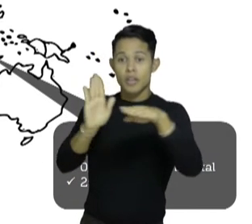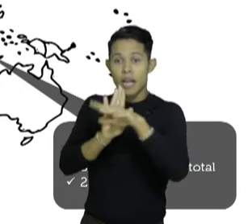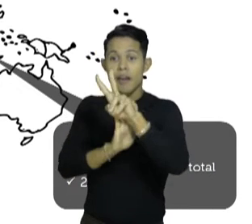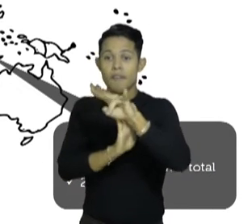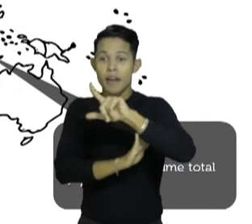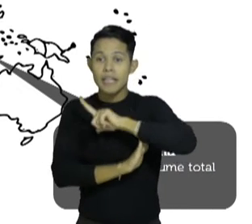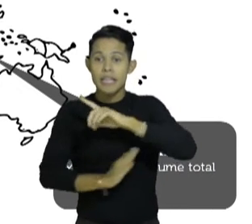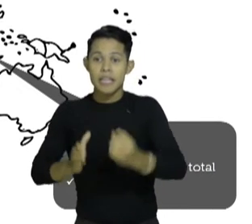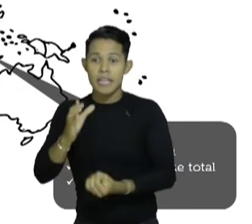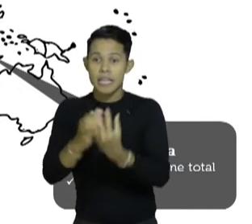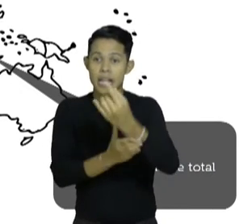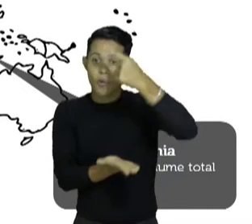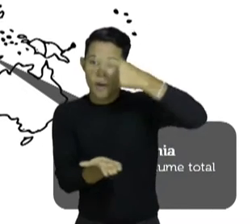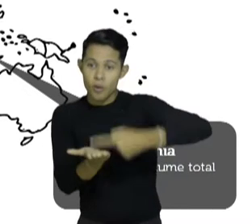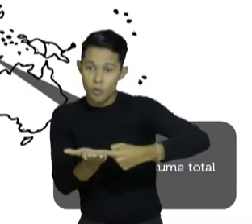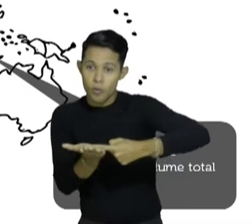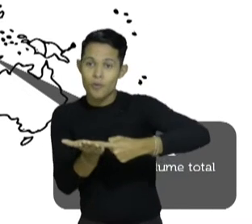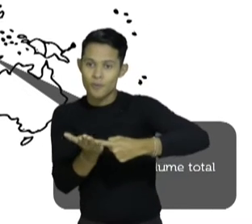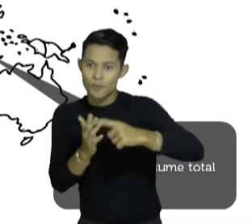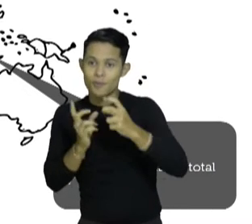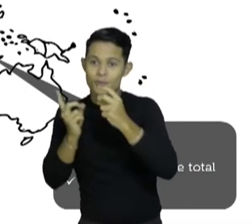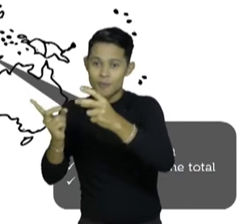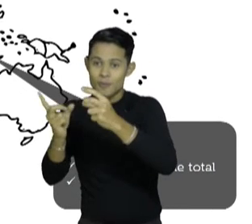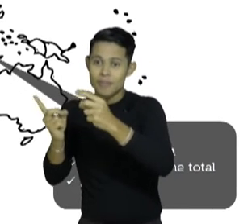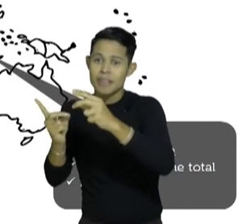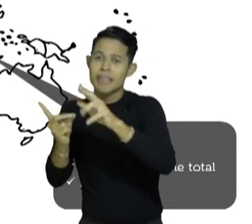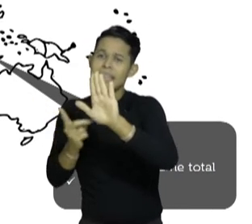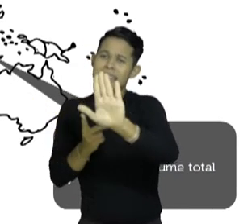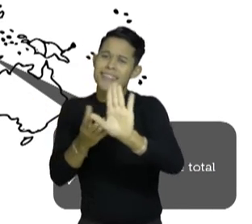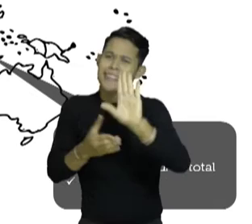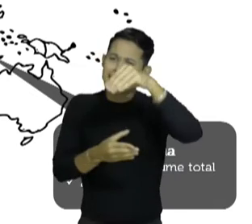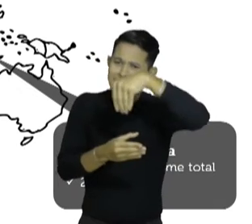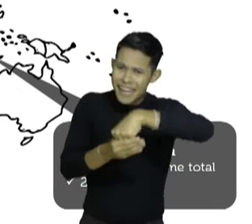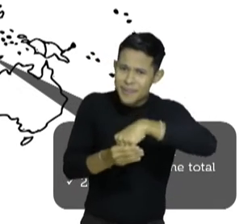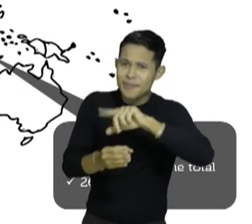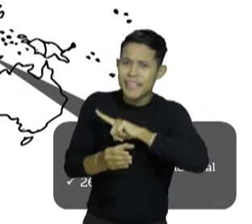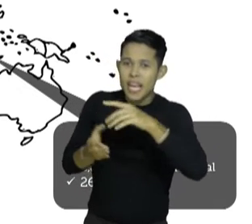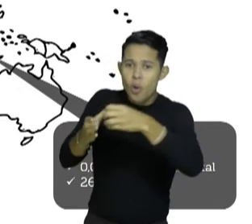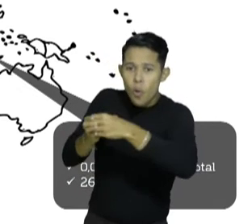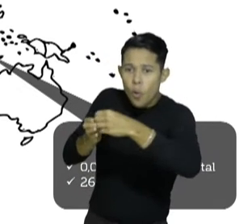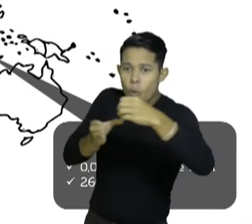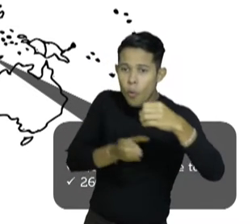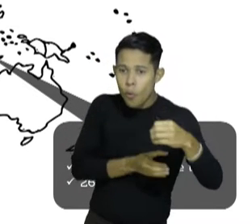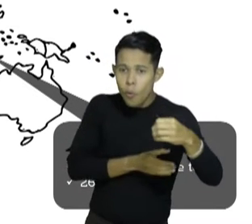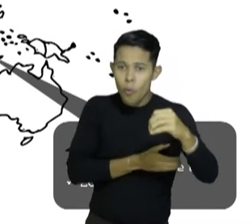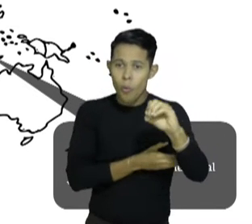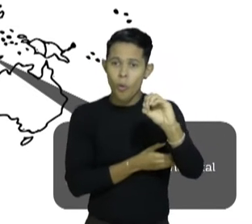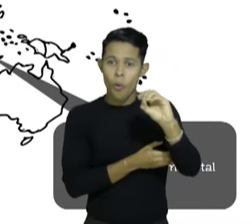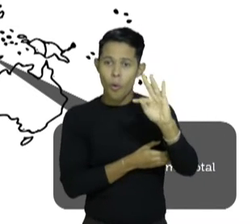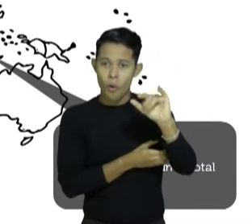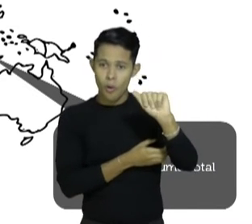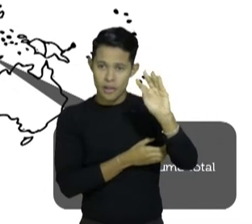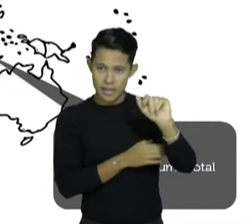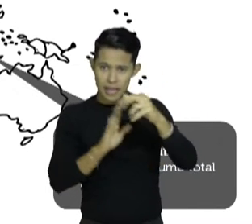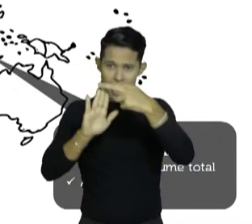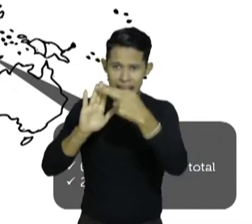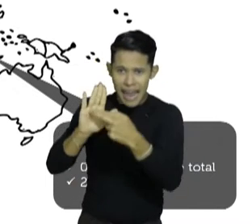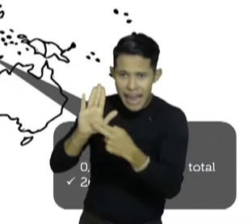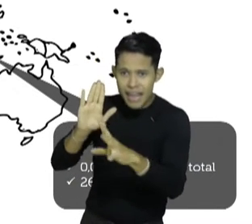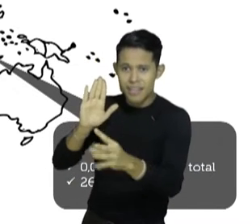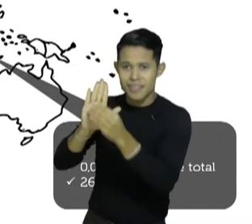acordo Mercosul existe uma cota que é desse tamanho é desse tamanho tá estabelecida lá dentro